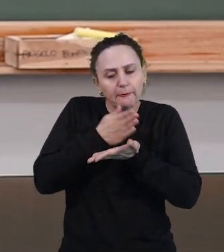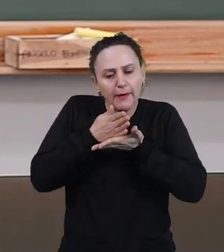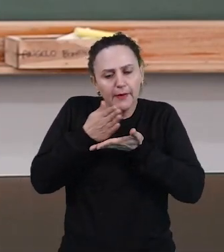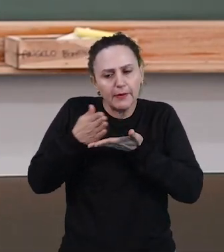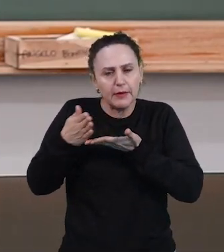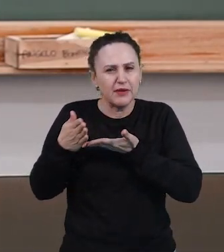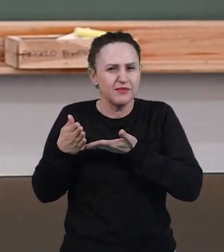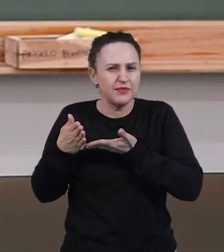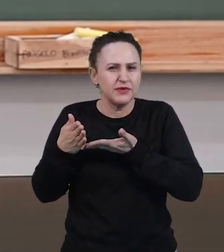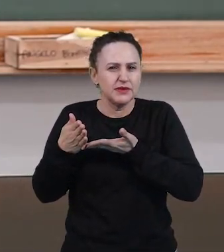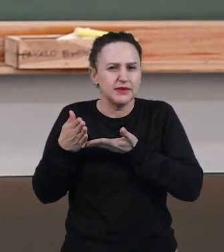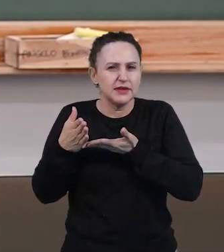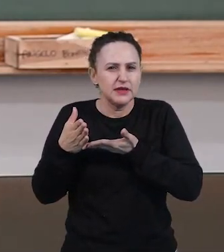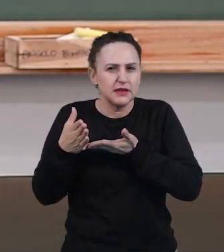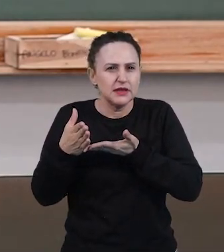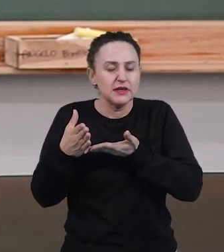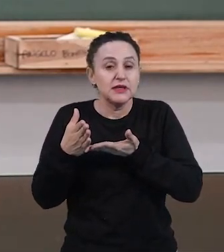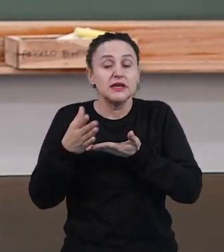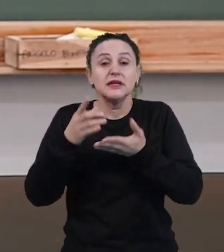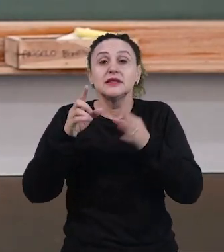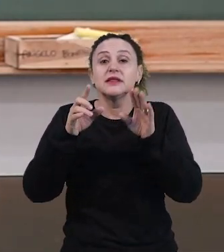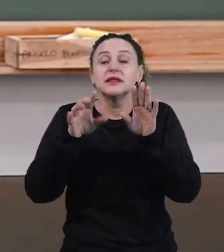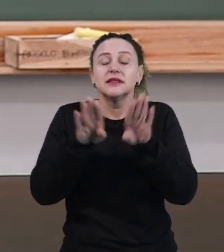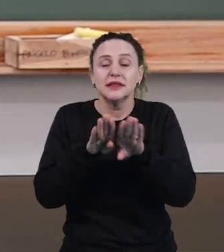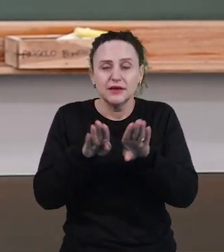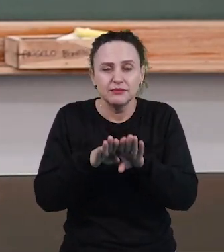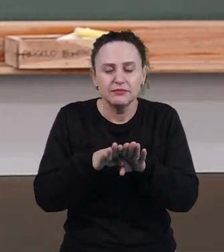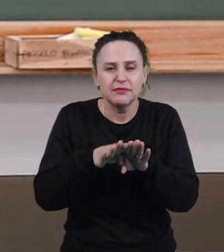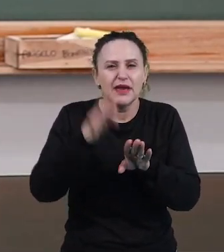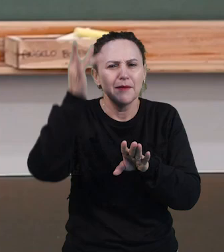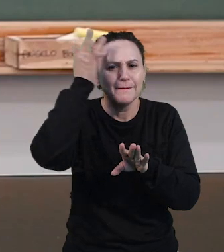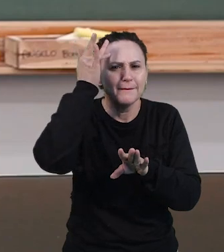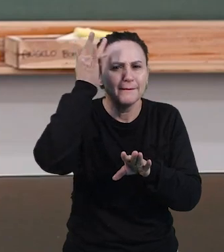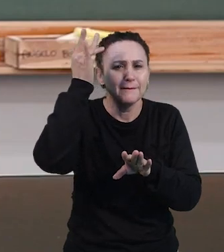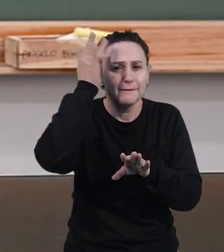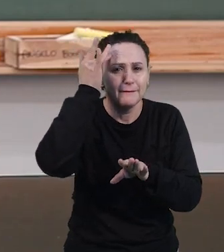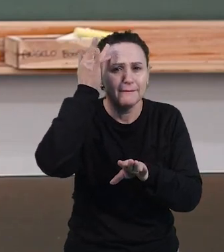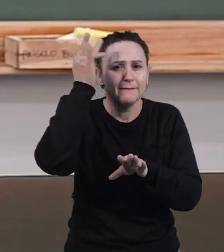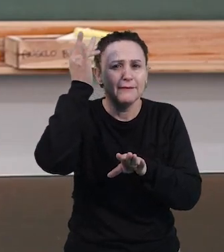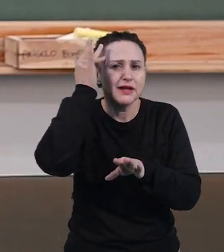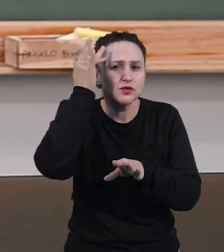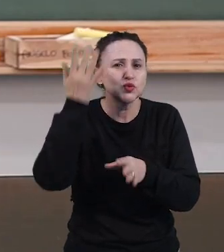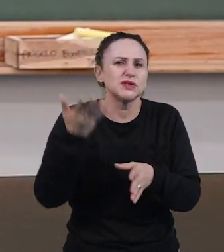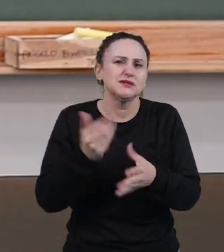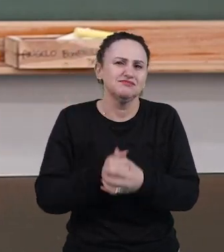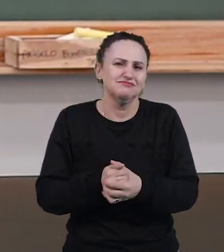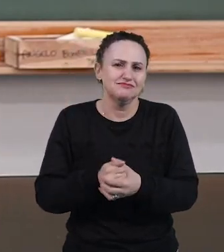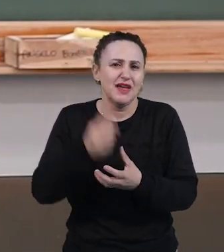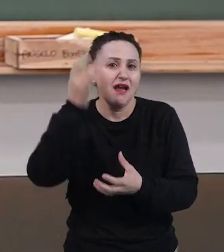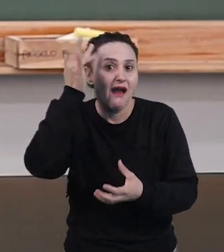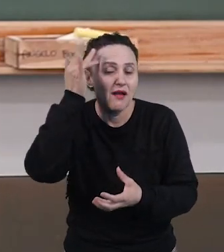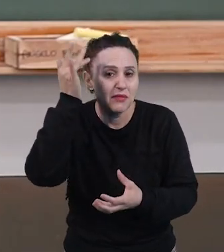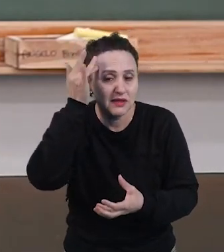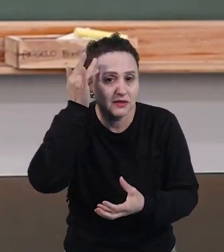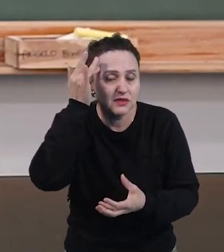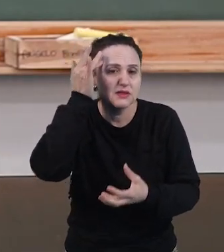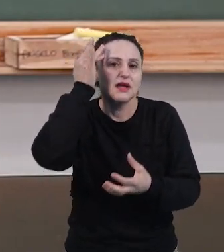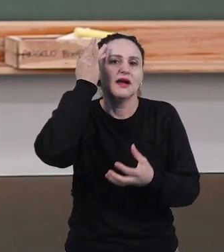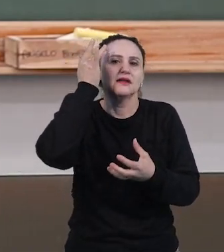defende muito a questão da maturidade biológica também, então a criança tem que ter uma maturidade, né, ele tem essa